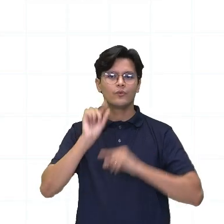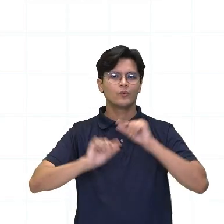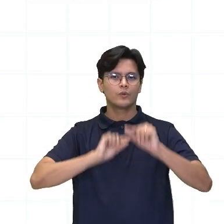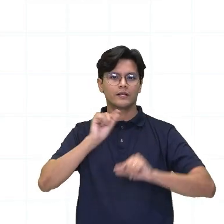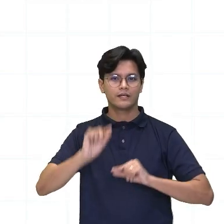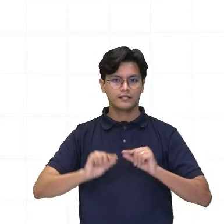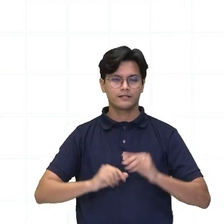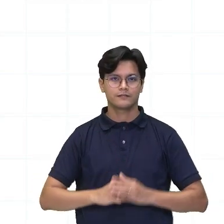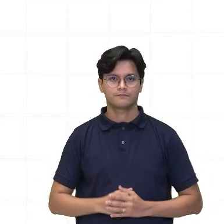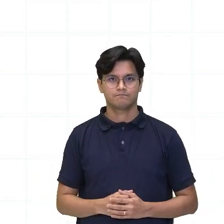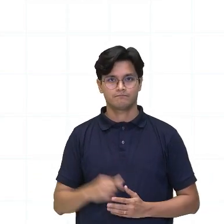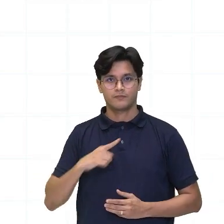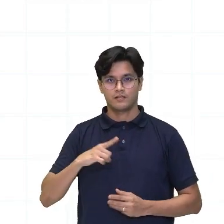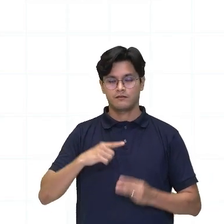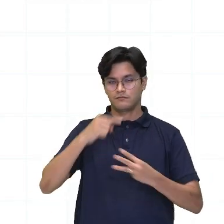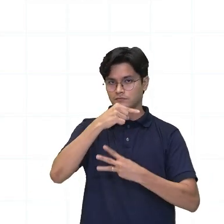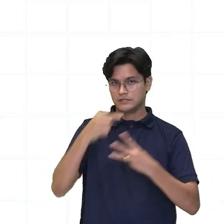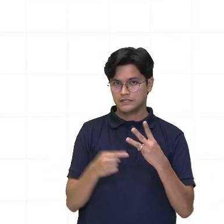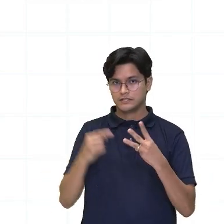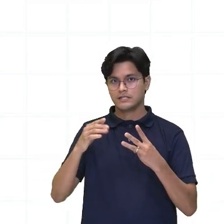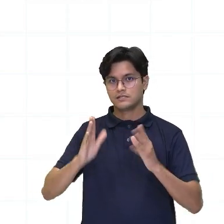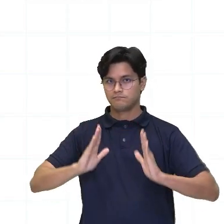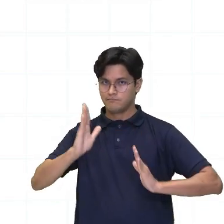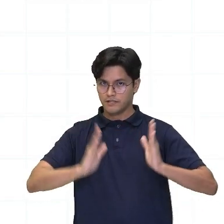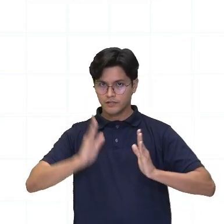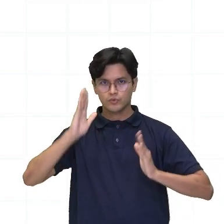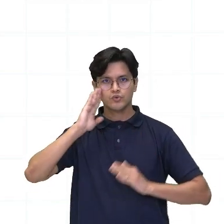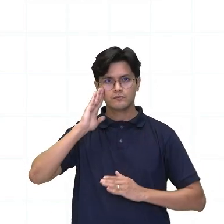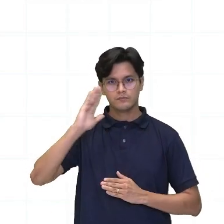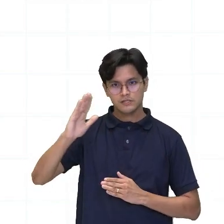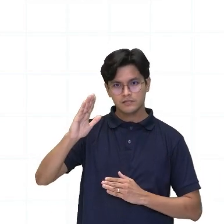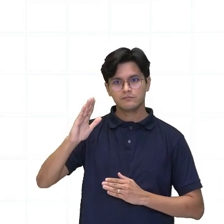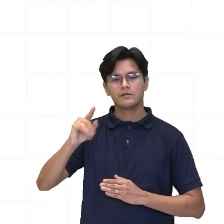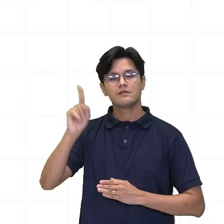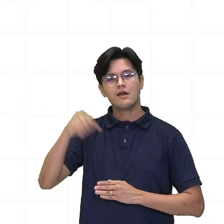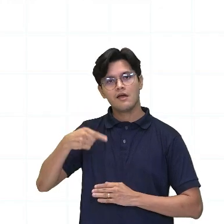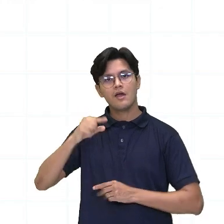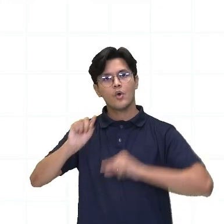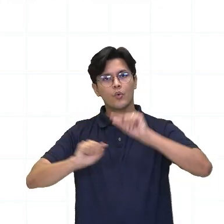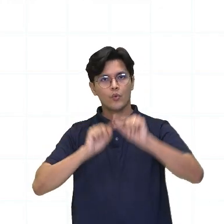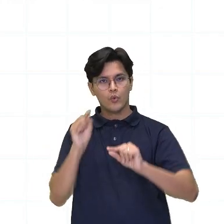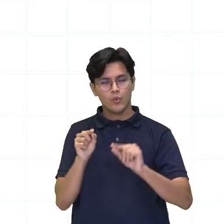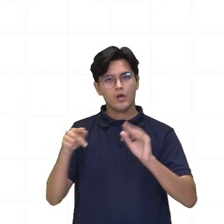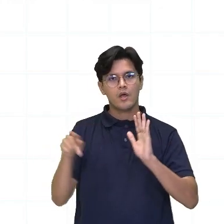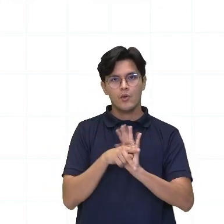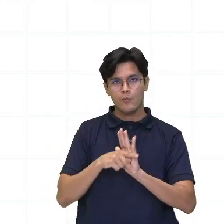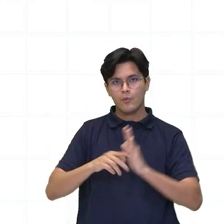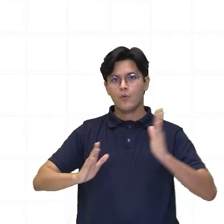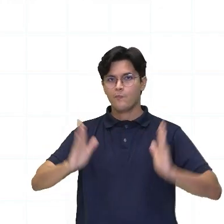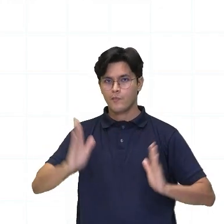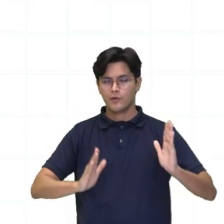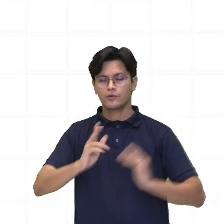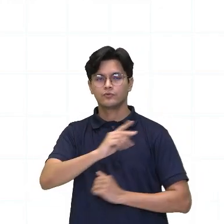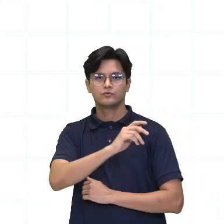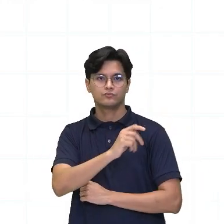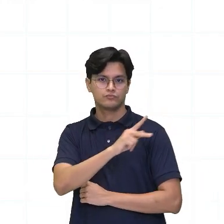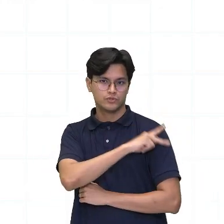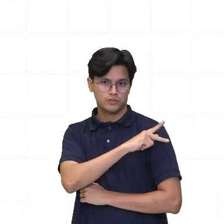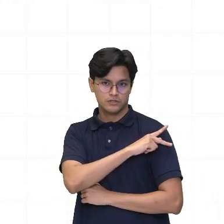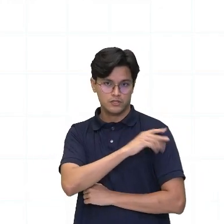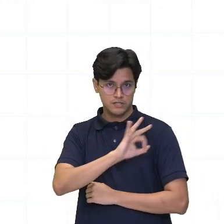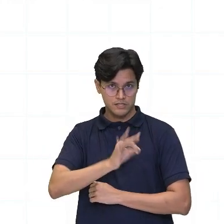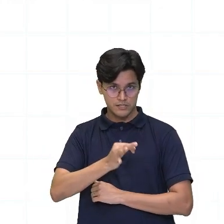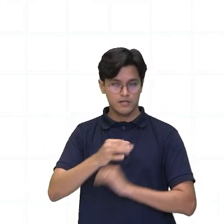que os 3 períodos citados e que são considerados como parte da pré-história são, nós já falamos, mas